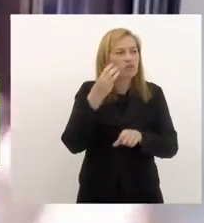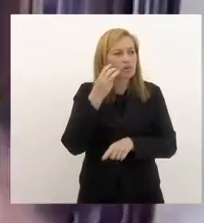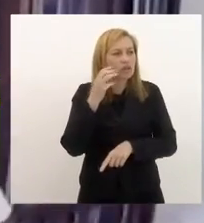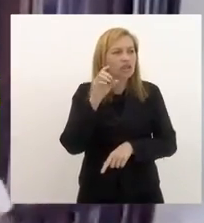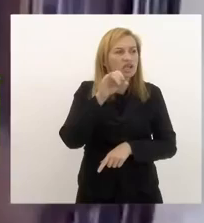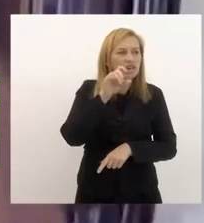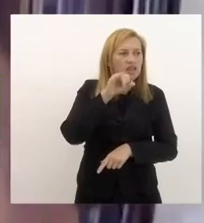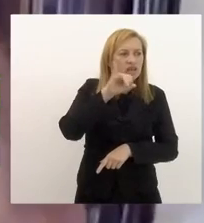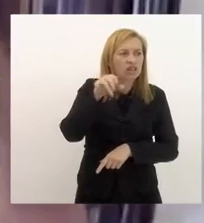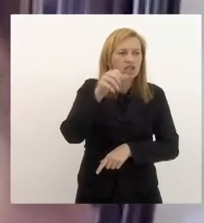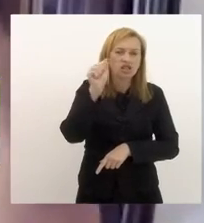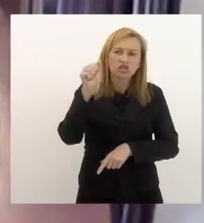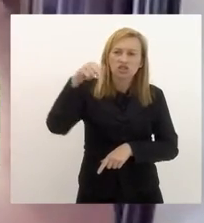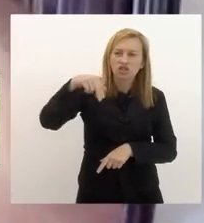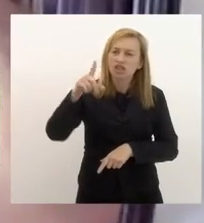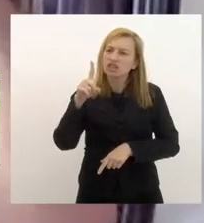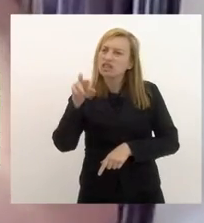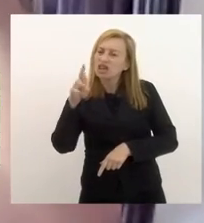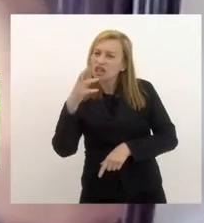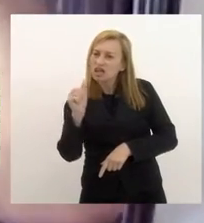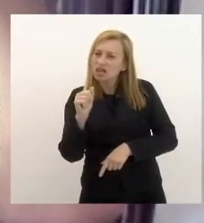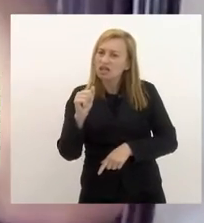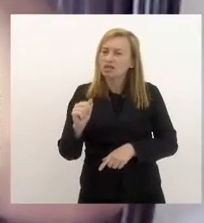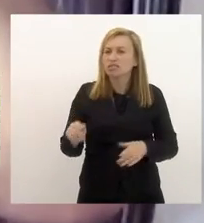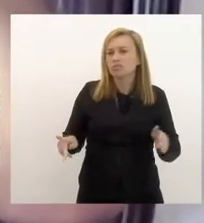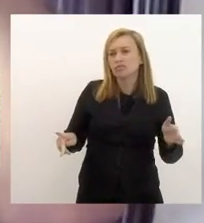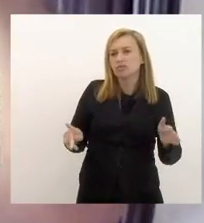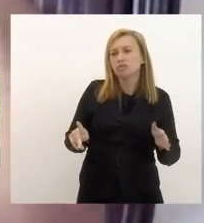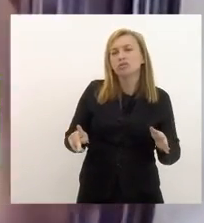exatamente o que